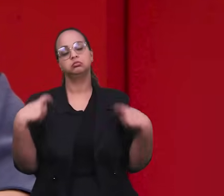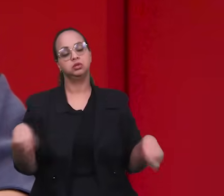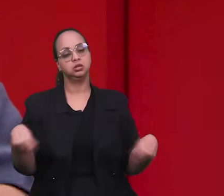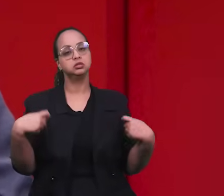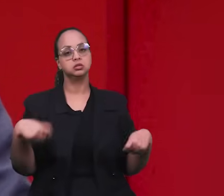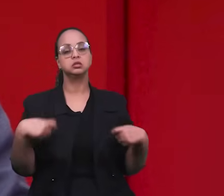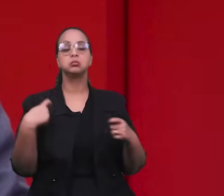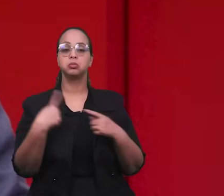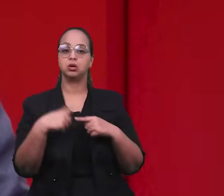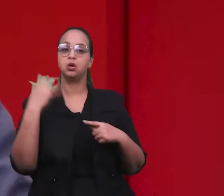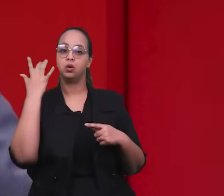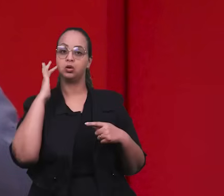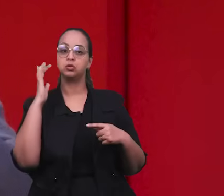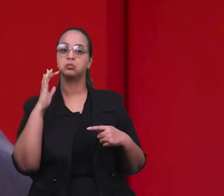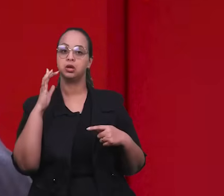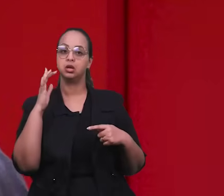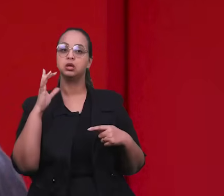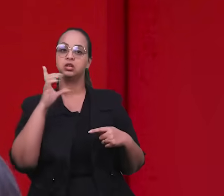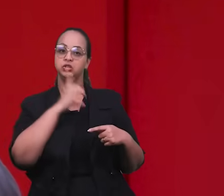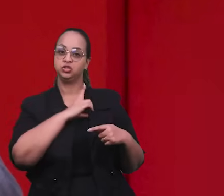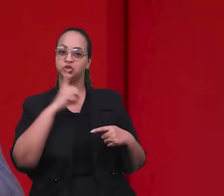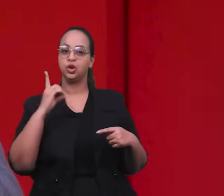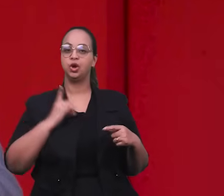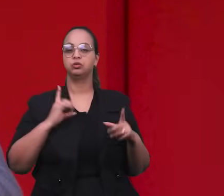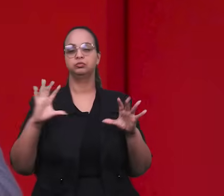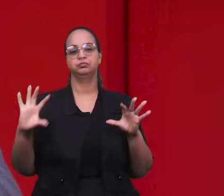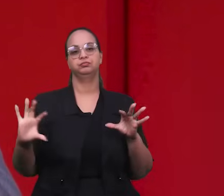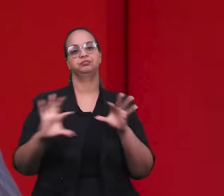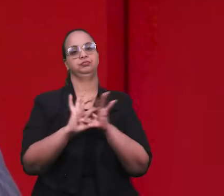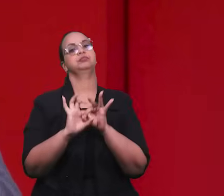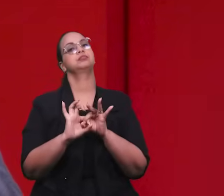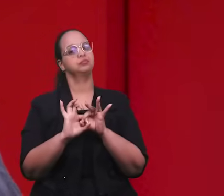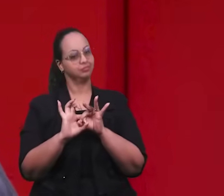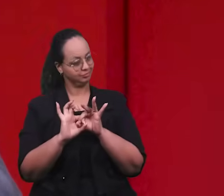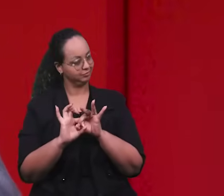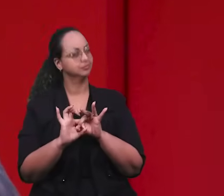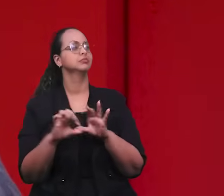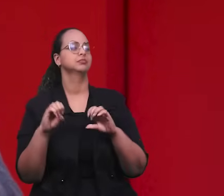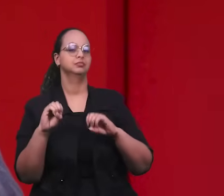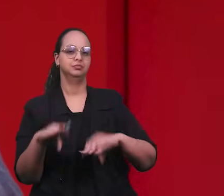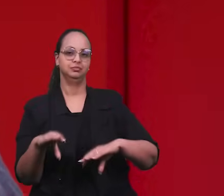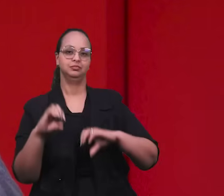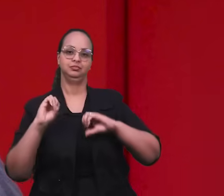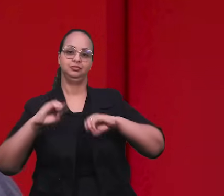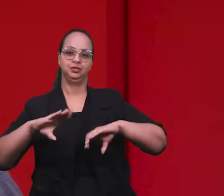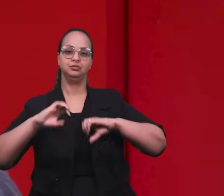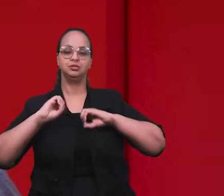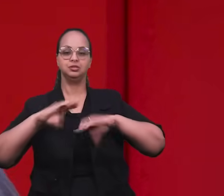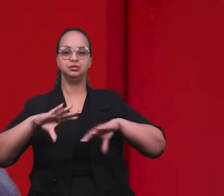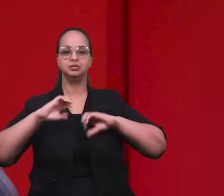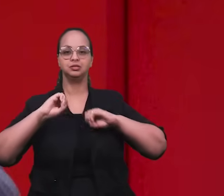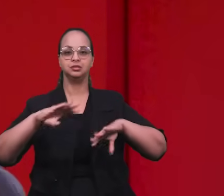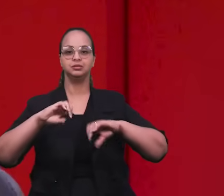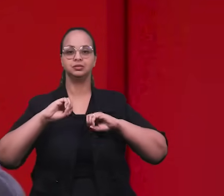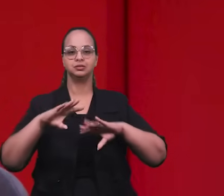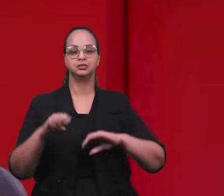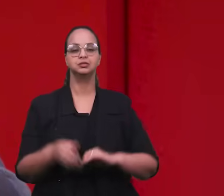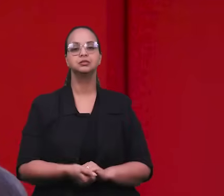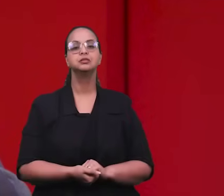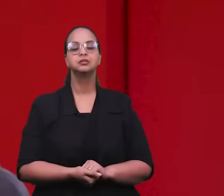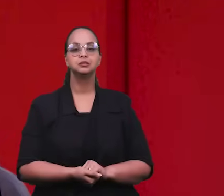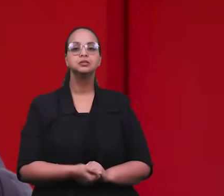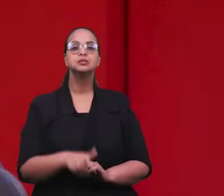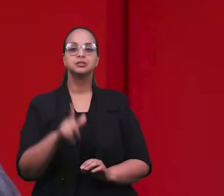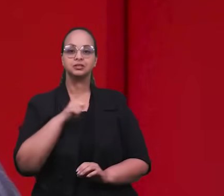até creio que os nossos diáconos estão muito bem, né, instruídos nisso aí. Né? É uma vivência,